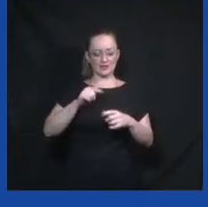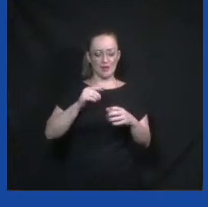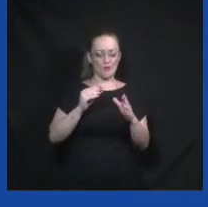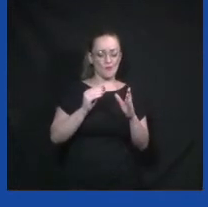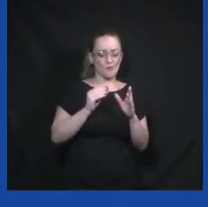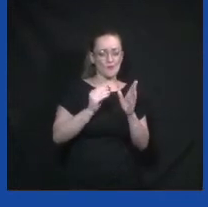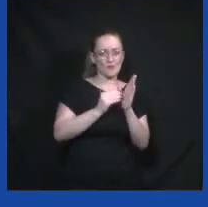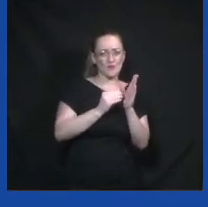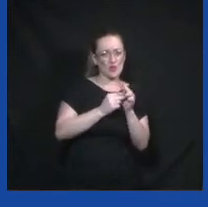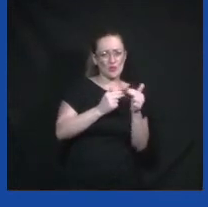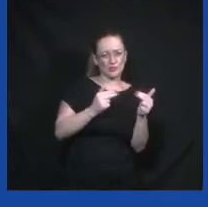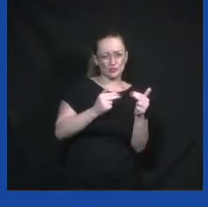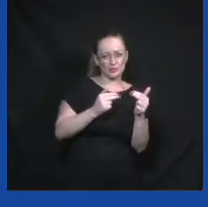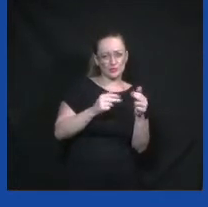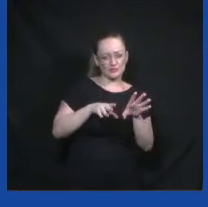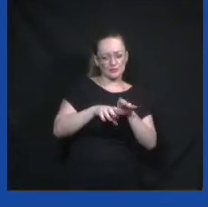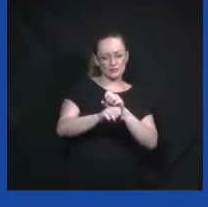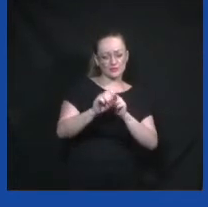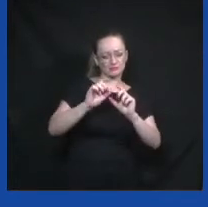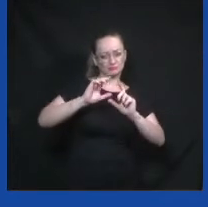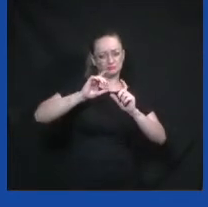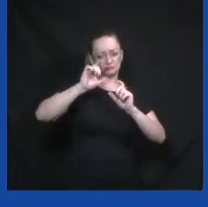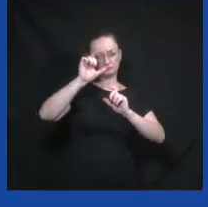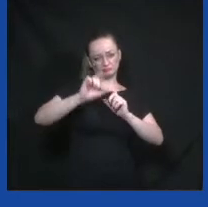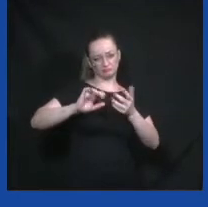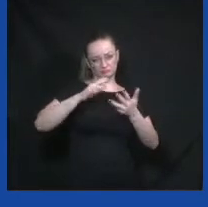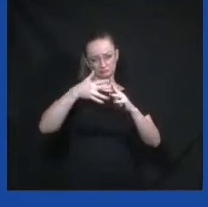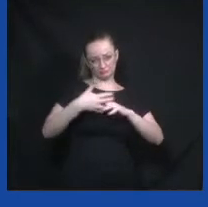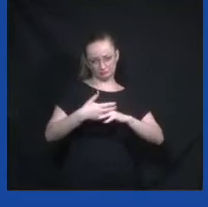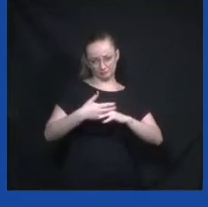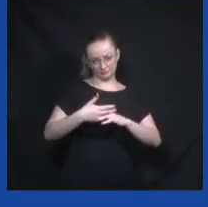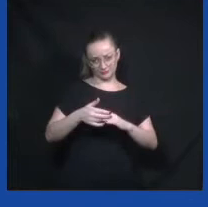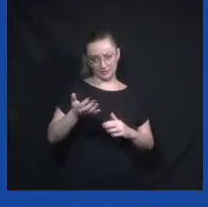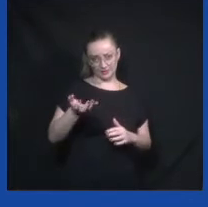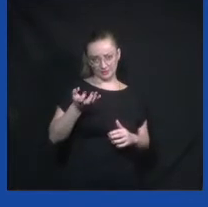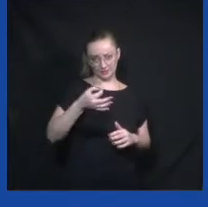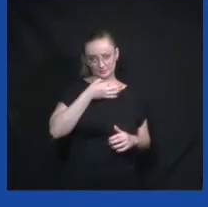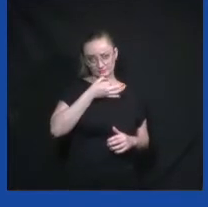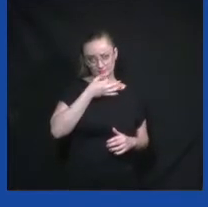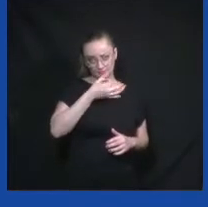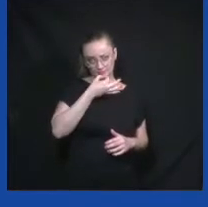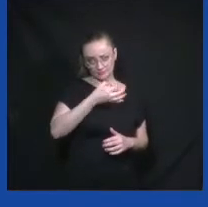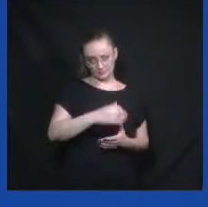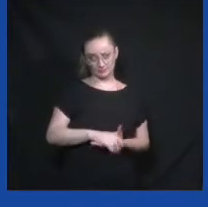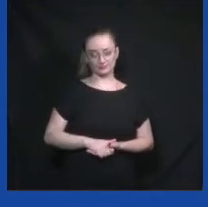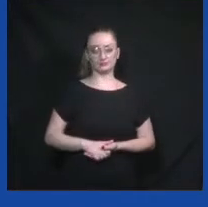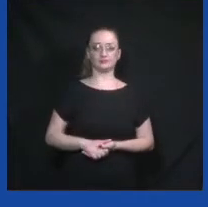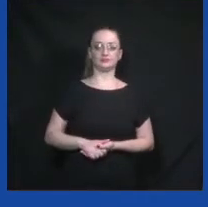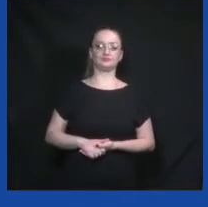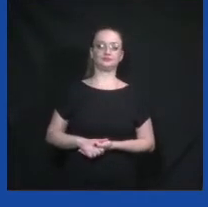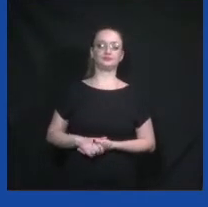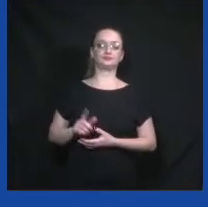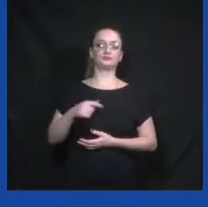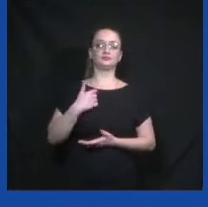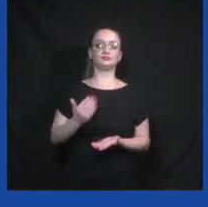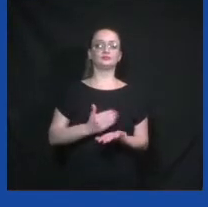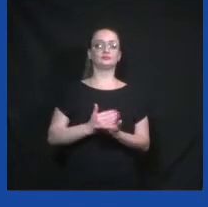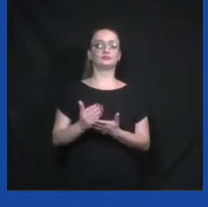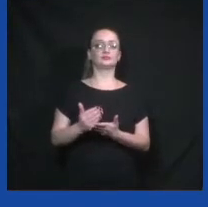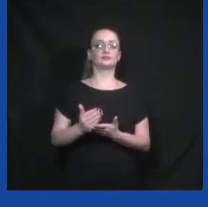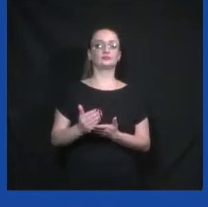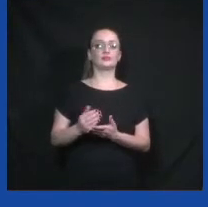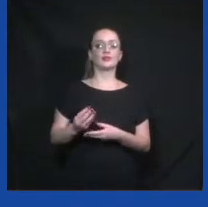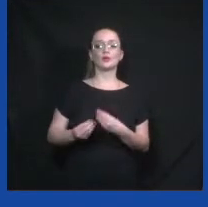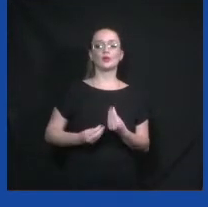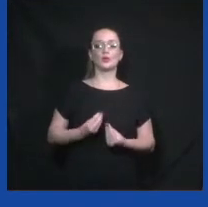formação cidadã? A gente estava falando disso aqui. Quer dar um posicionamento também para a gente começar a falar como